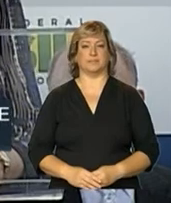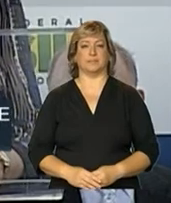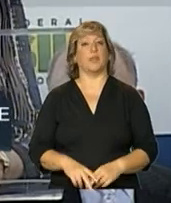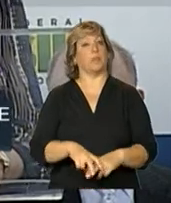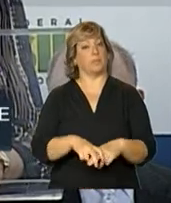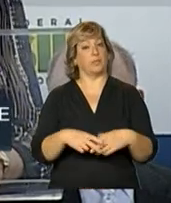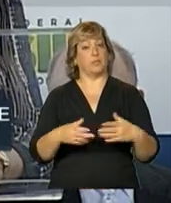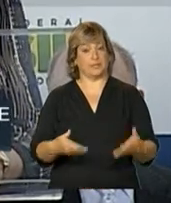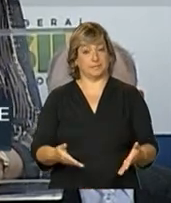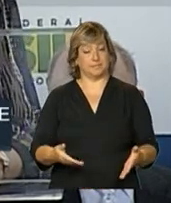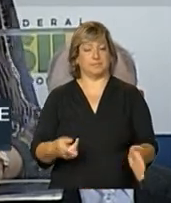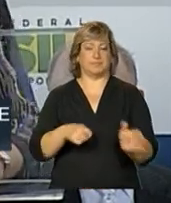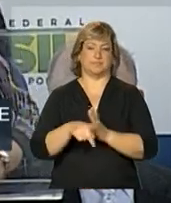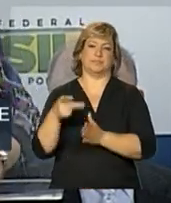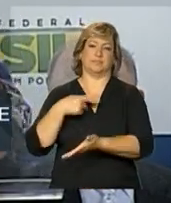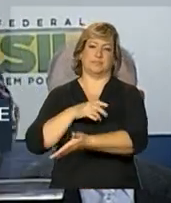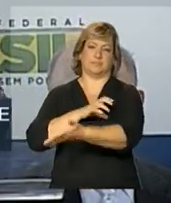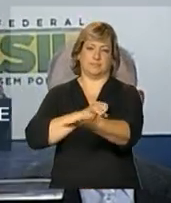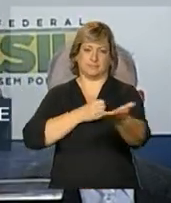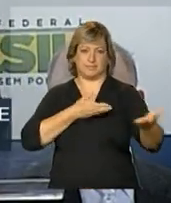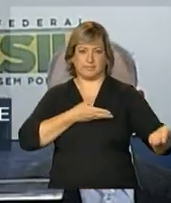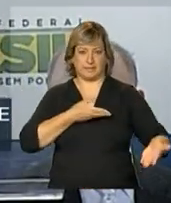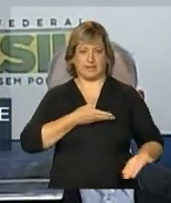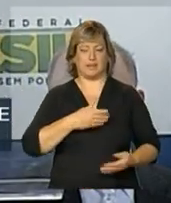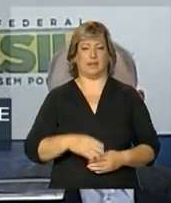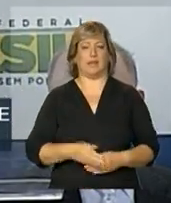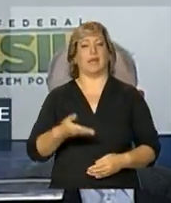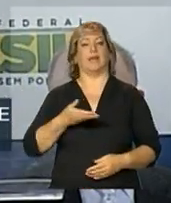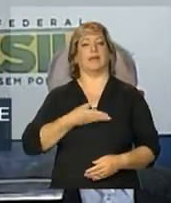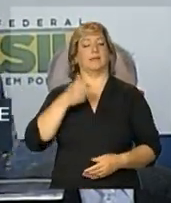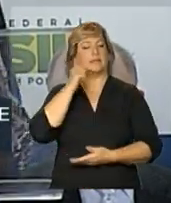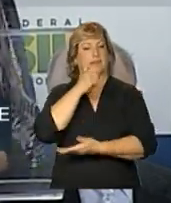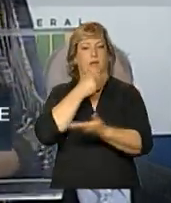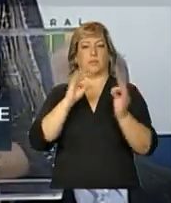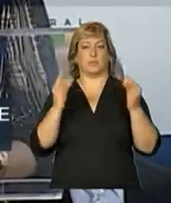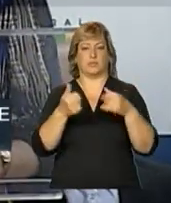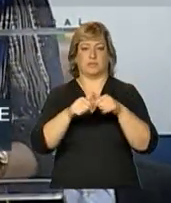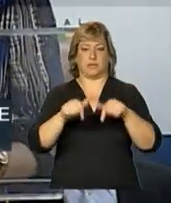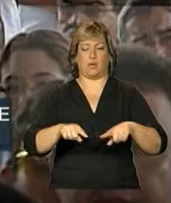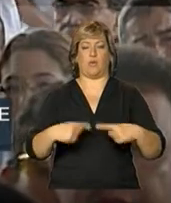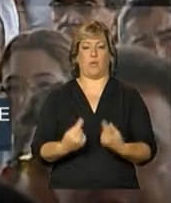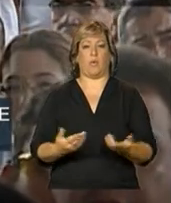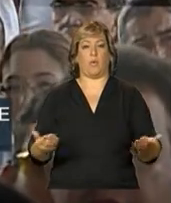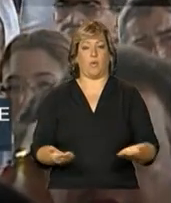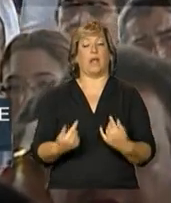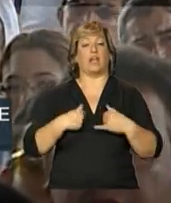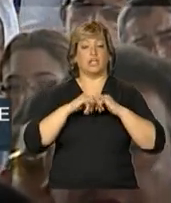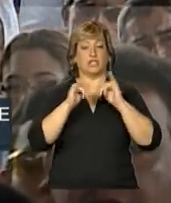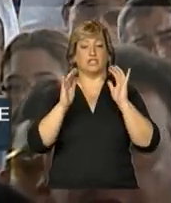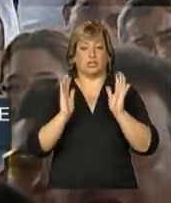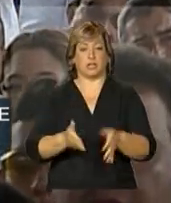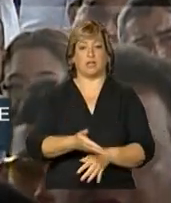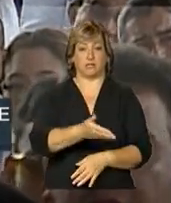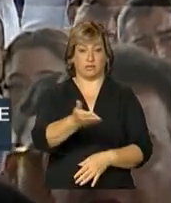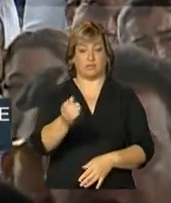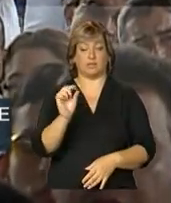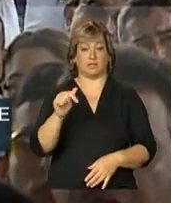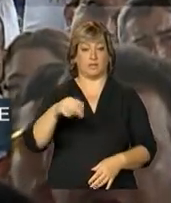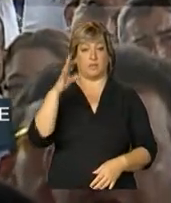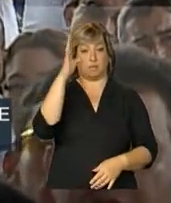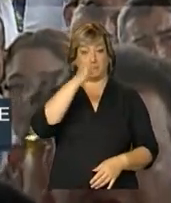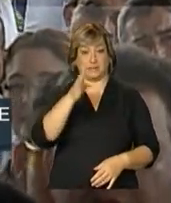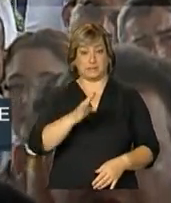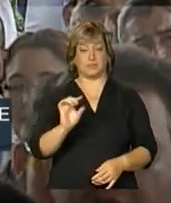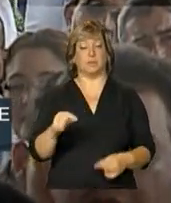e por isso meus queridos e amigos e amigas aqui presentes eu já disse a vocês que o Brasil